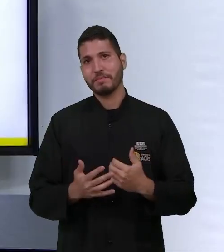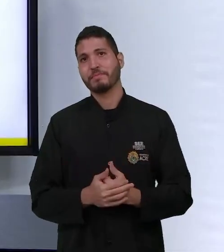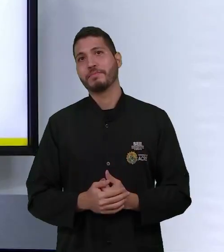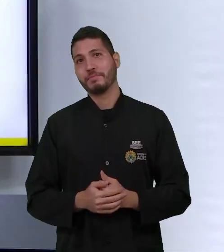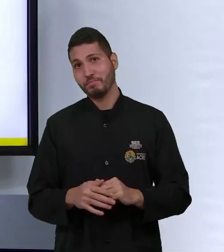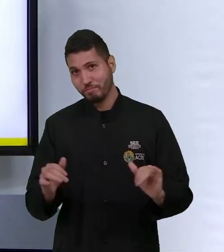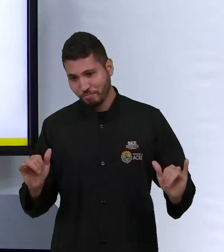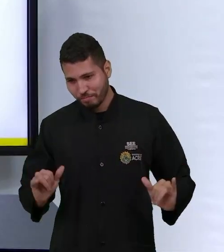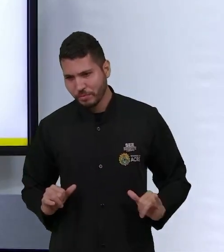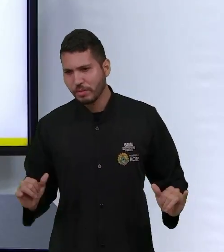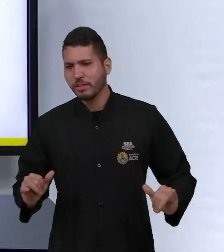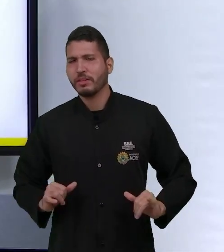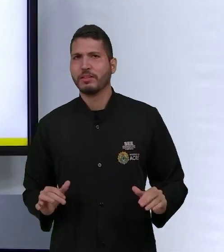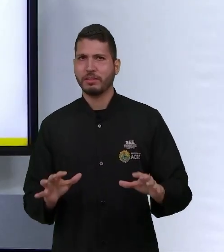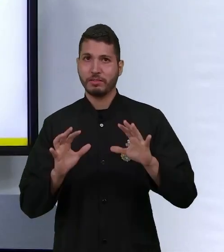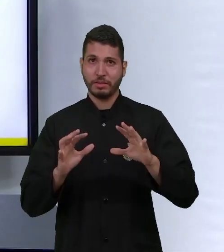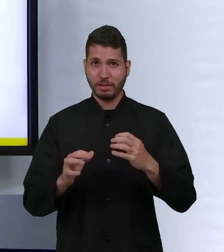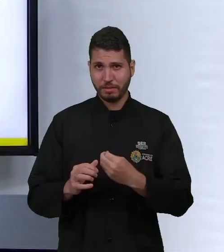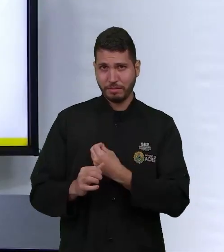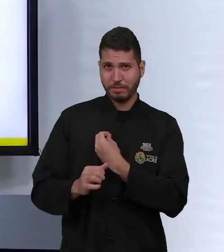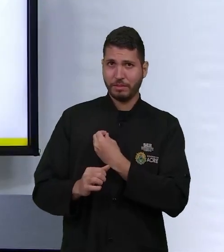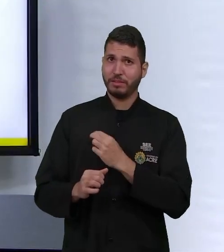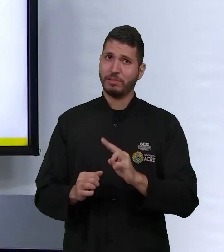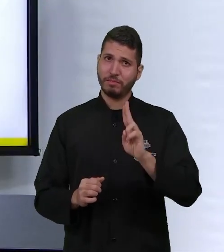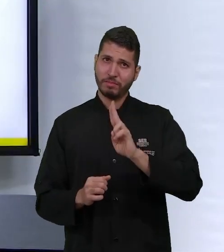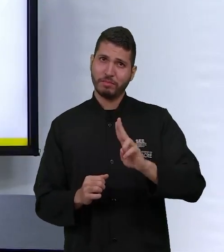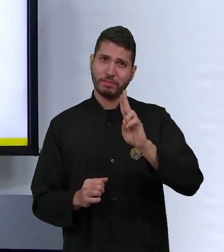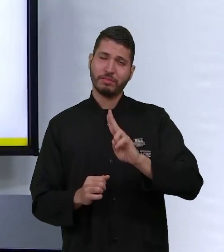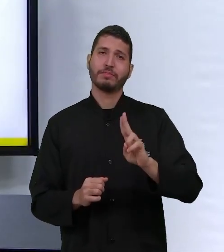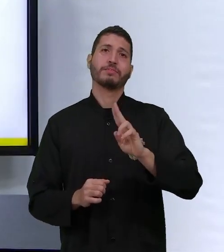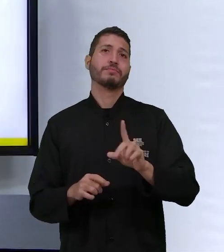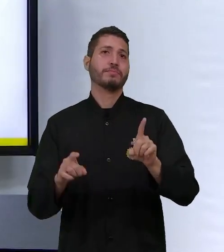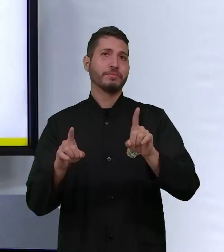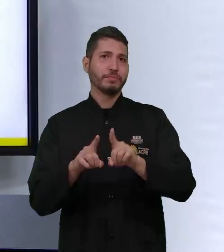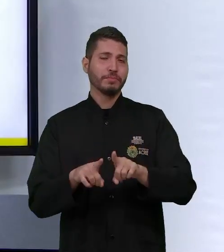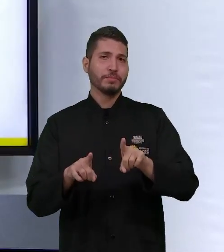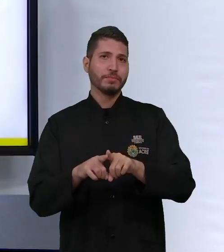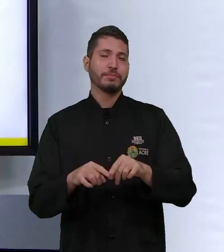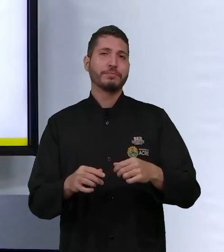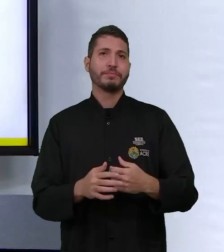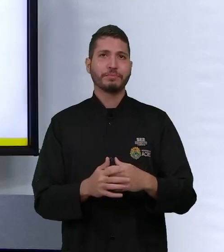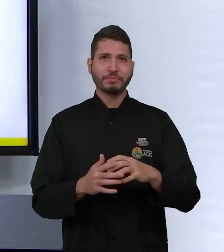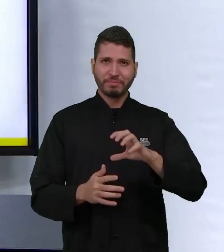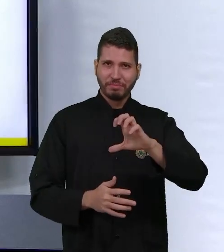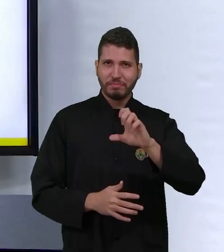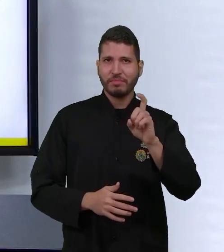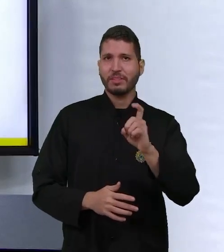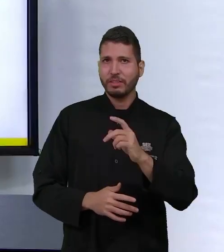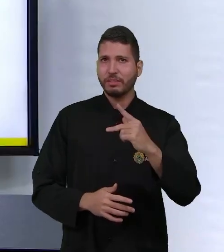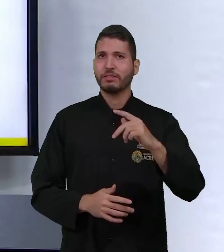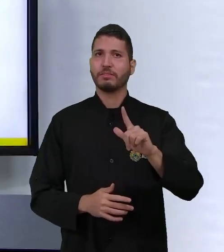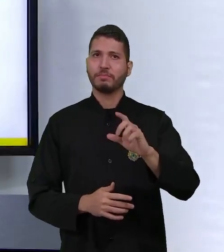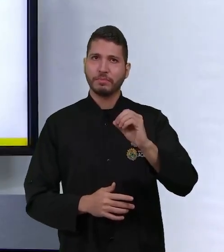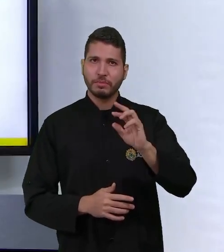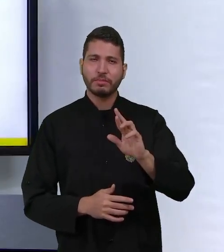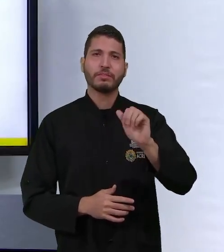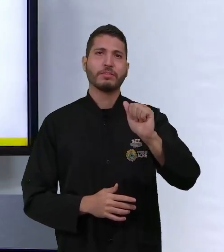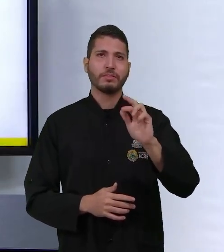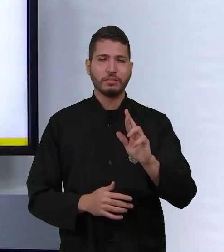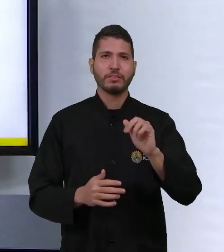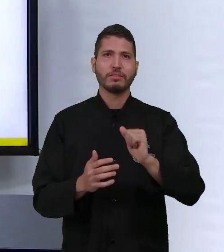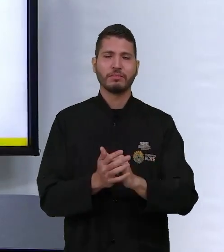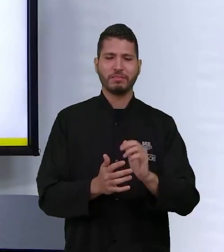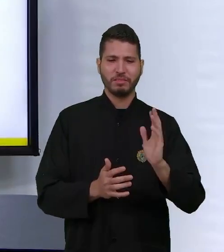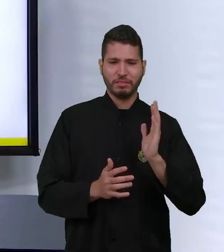da família, eram utilizadas também. Então essa exploração de uma classe rica sobre uma